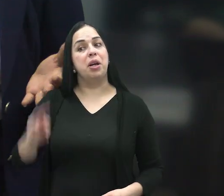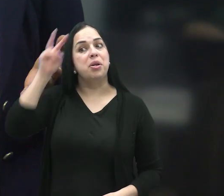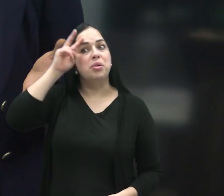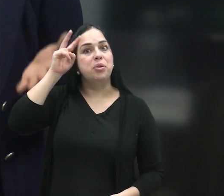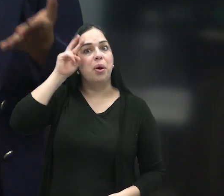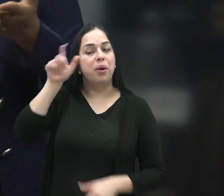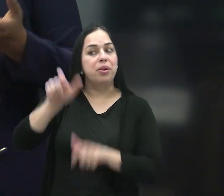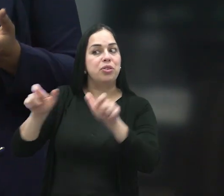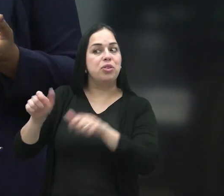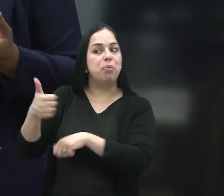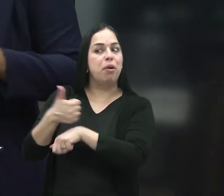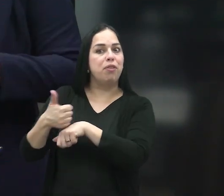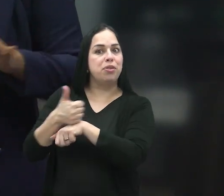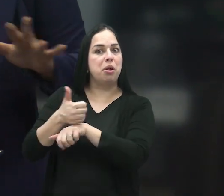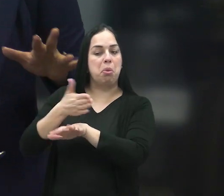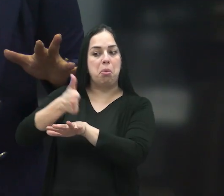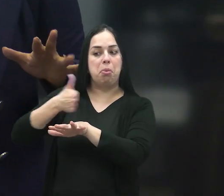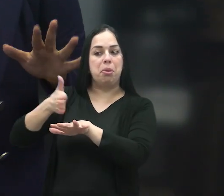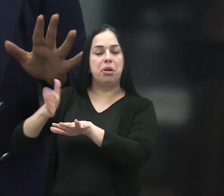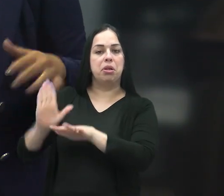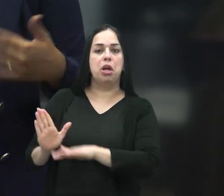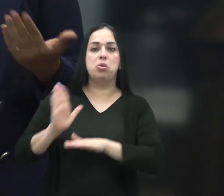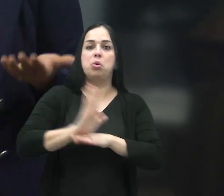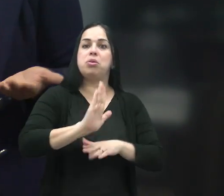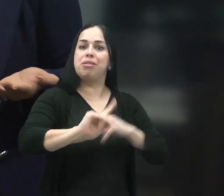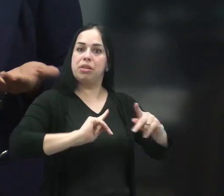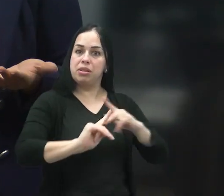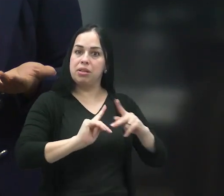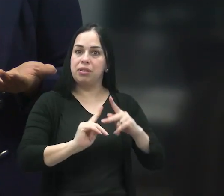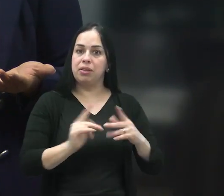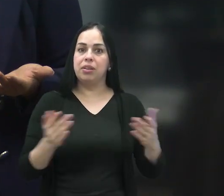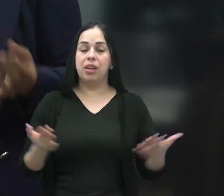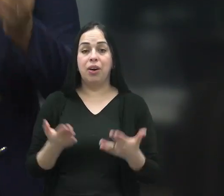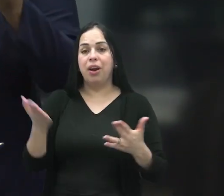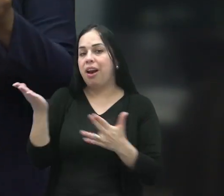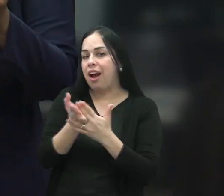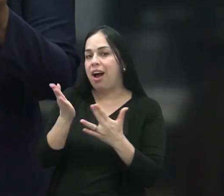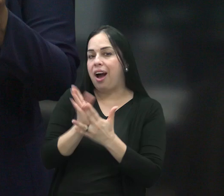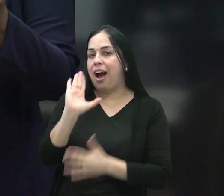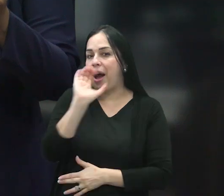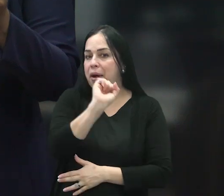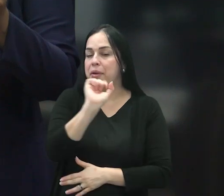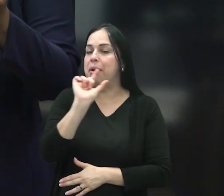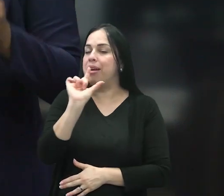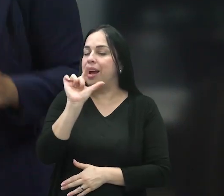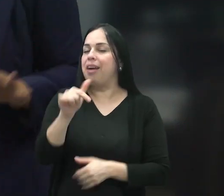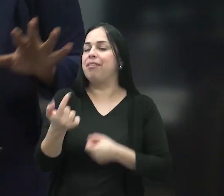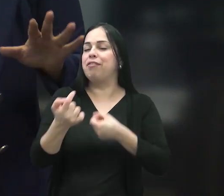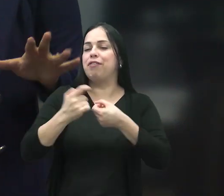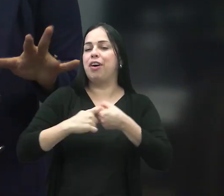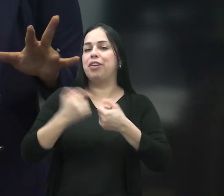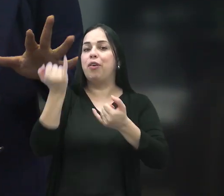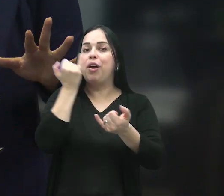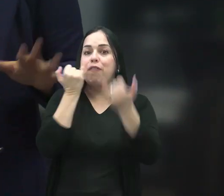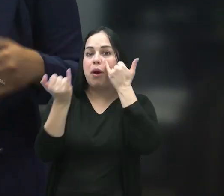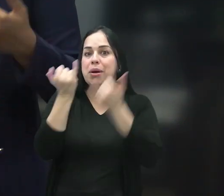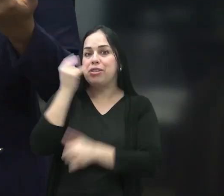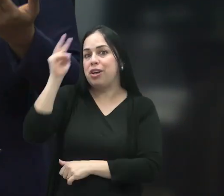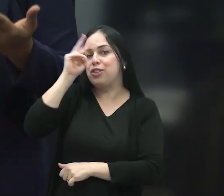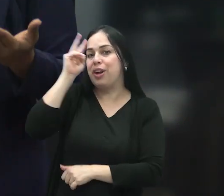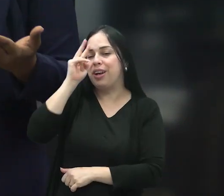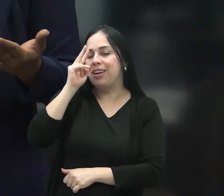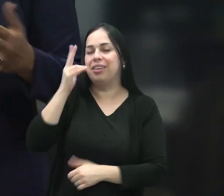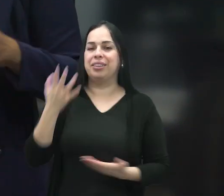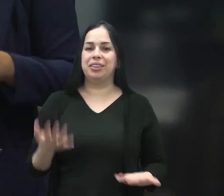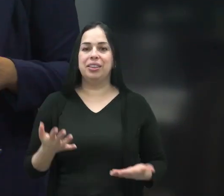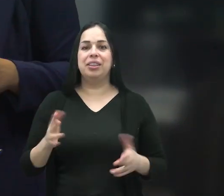Essas foram histórias de profissionais de diversas áreas que ajudaram a construir São José dos Campos. Nós vamos para um pequeno intervalo, mas já voltamos com mais